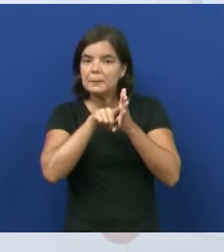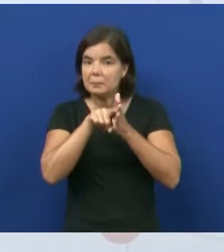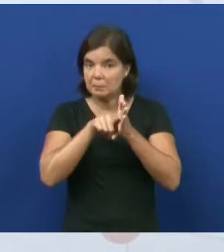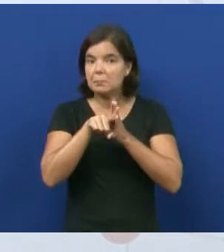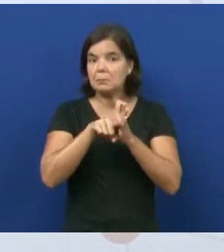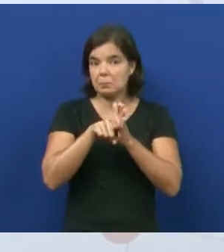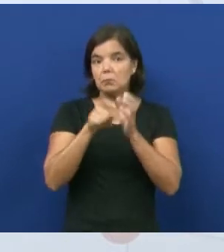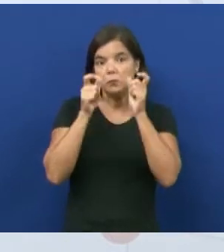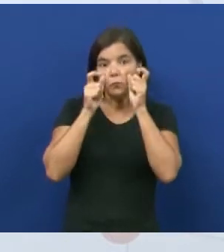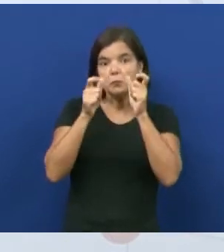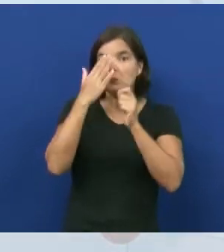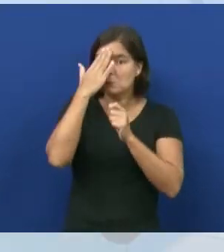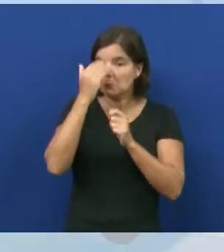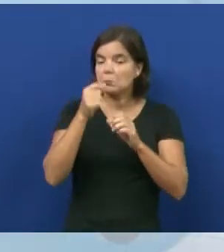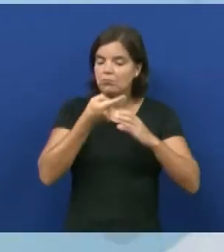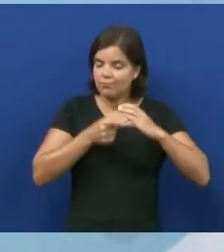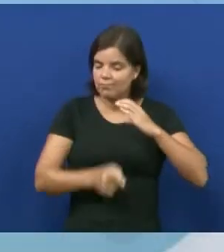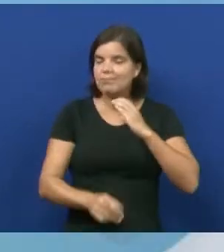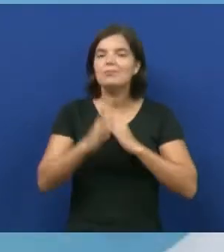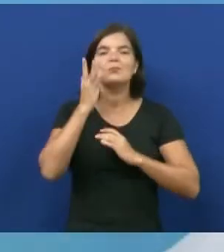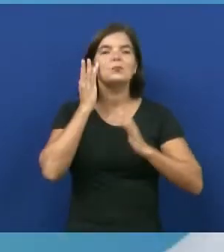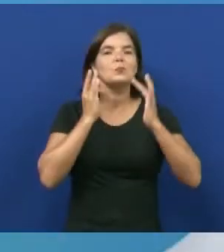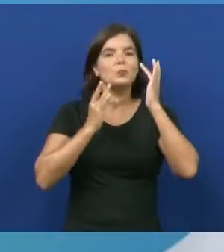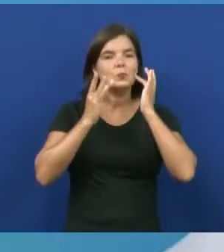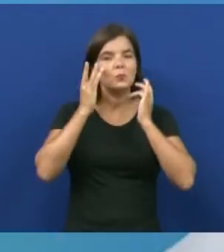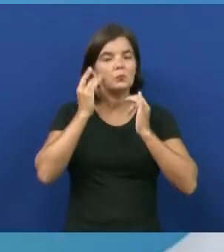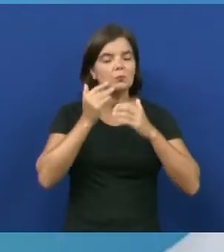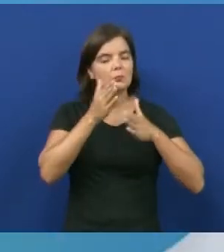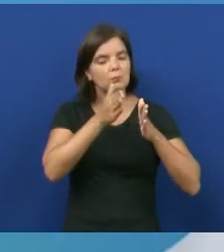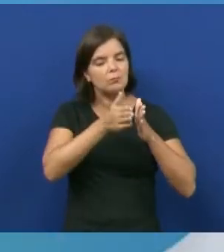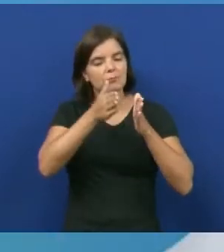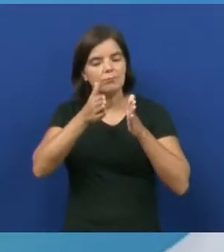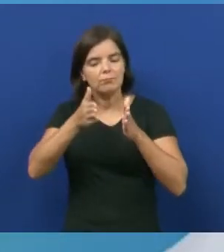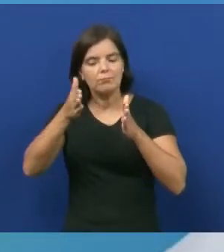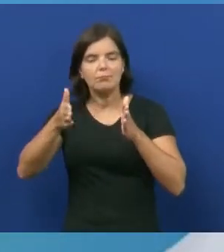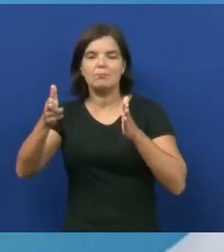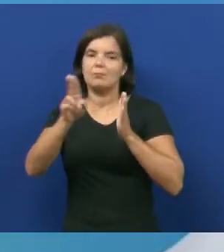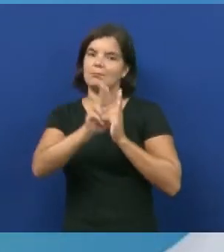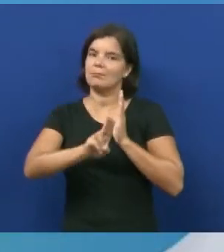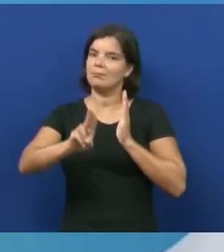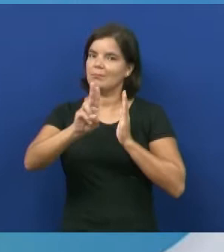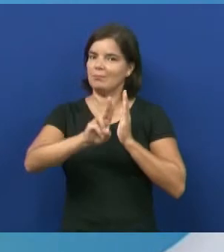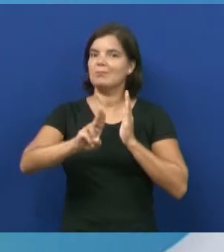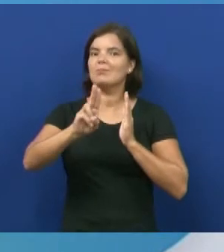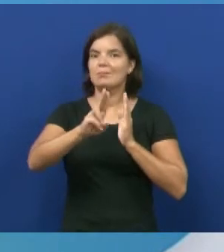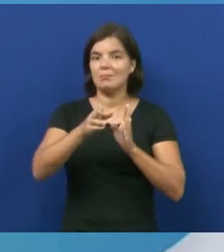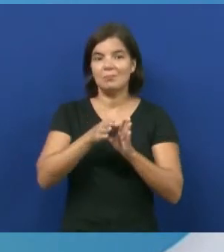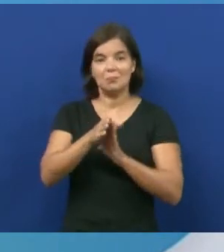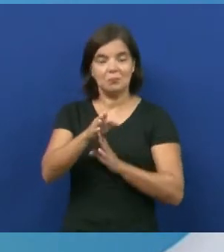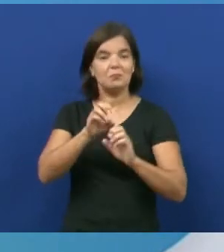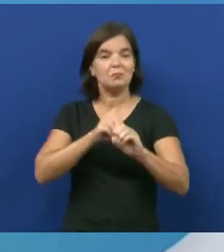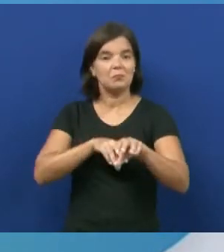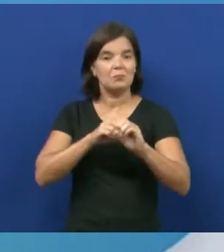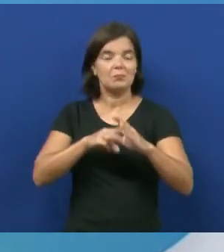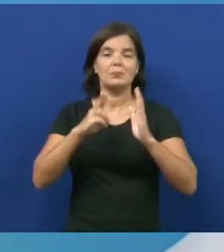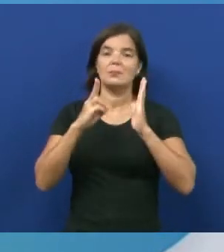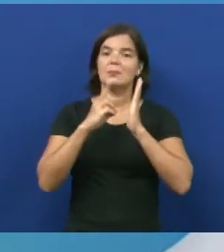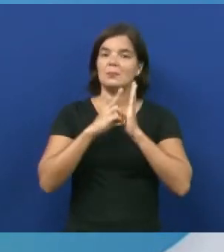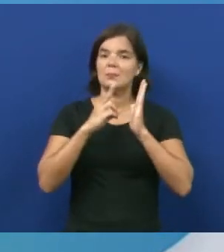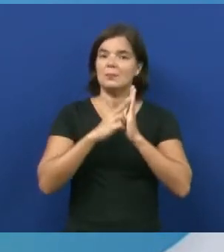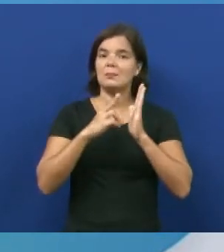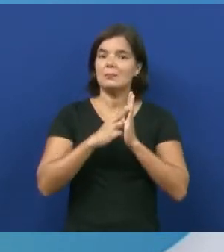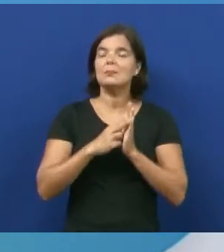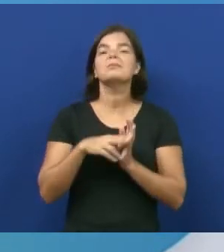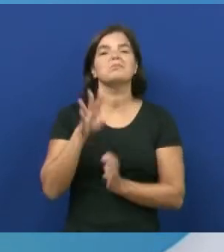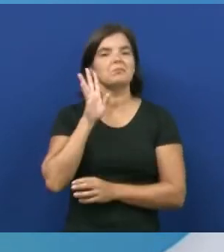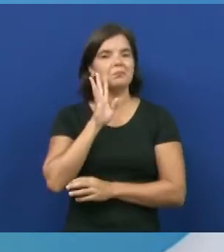se você tem interesse de saber um pouco mais sobre o teatro e sobre esse processo do teatro utilizado como forma de catequizar os índios. É